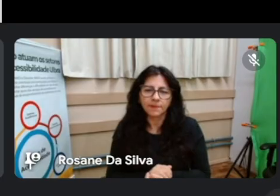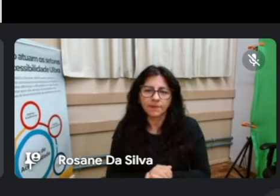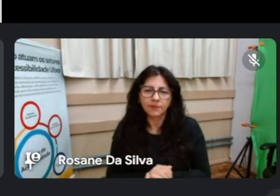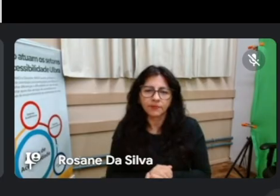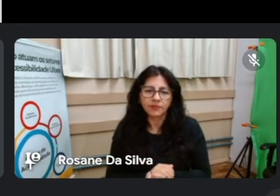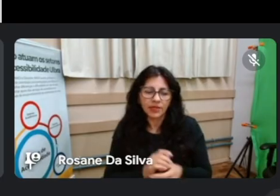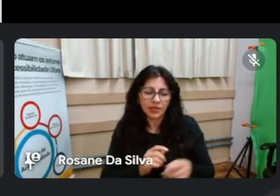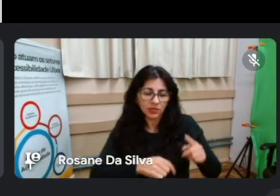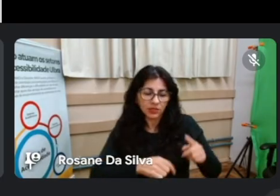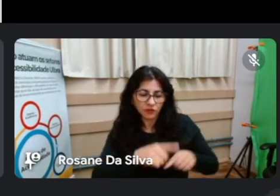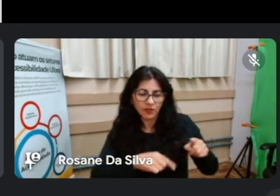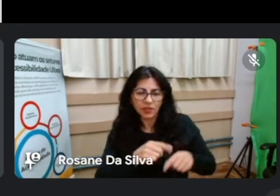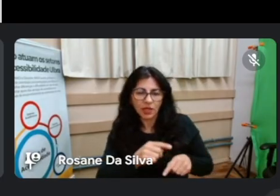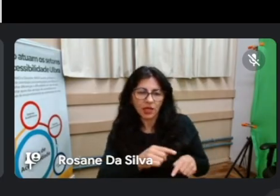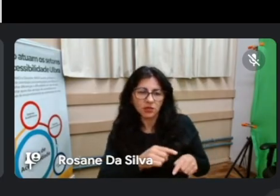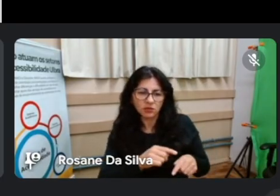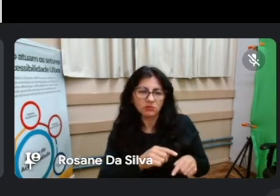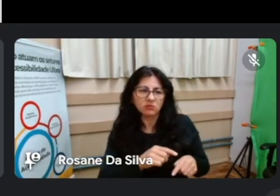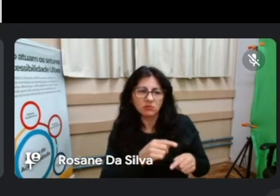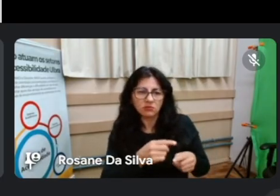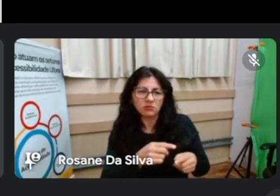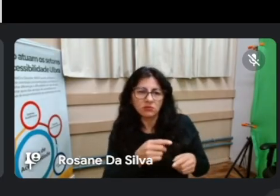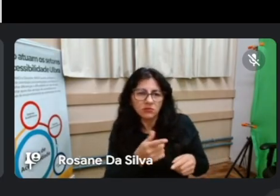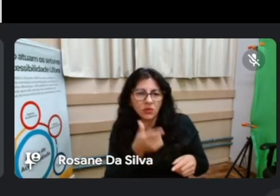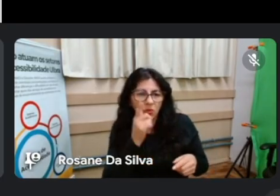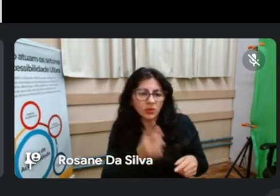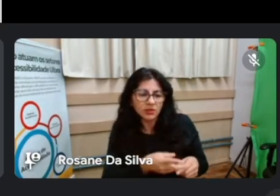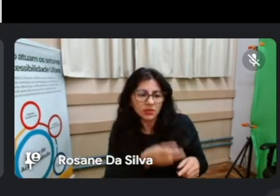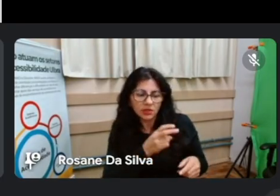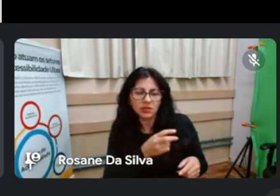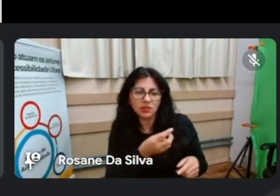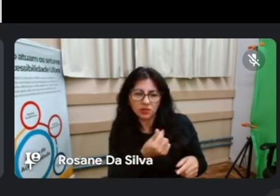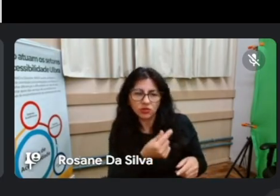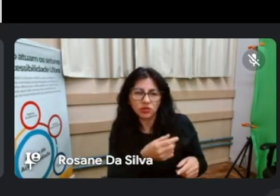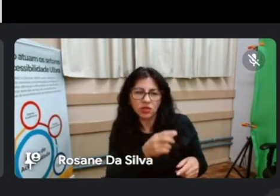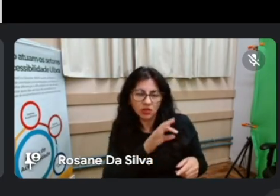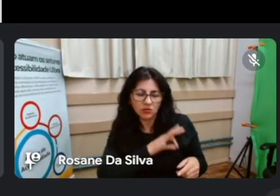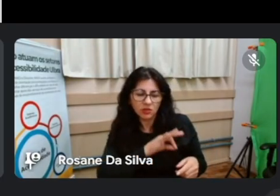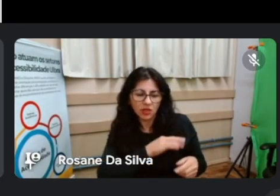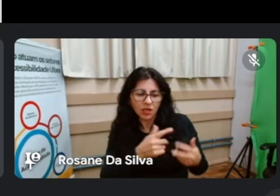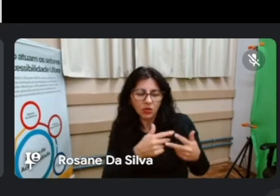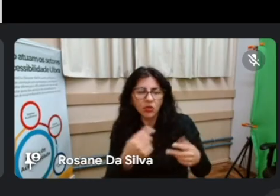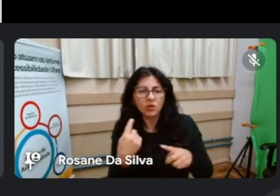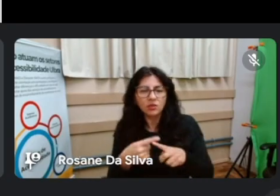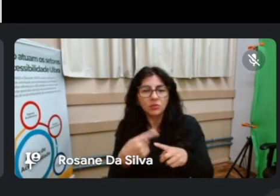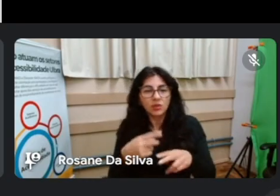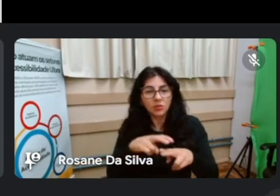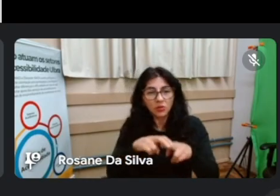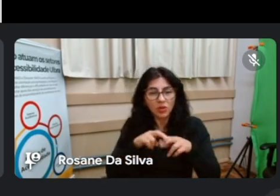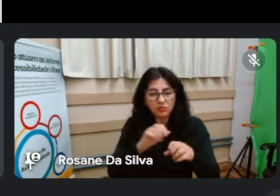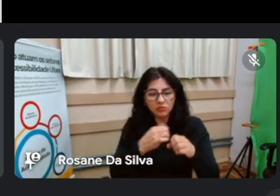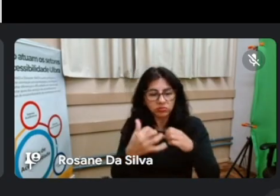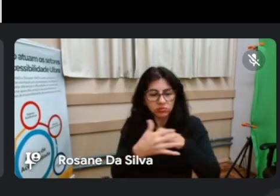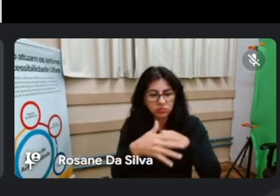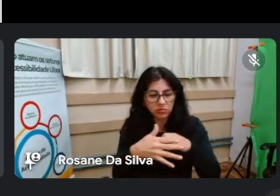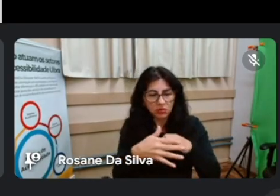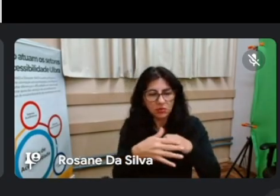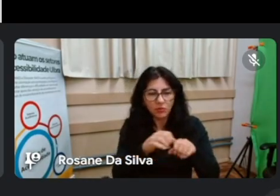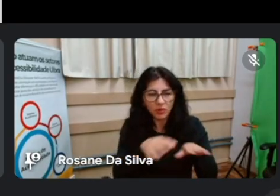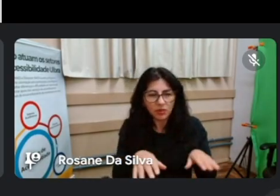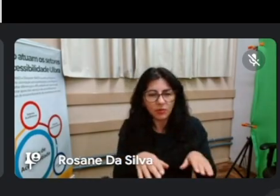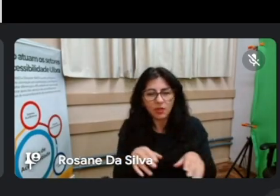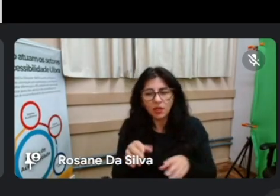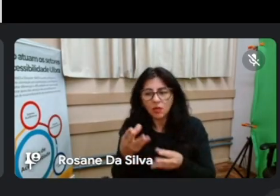remunerada pros músicos e muitos se viram em situação mesmo muito periclitante precisando de auxílio de cesta básica